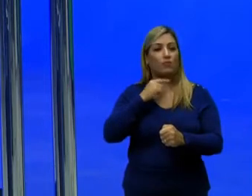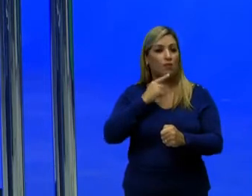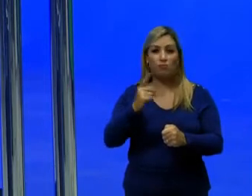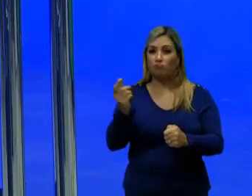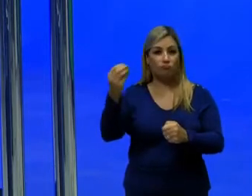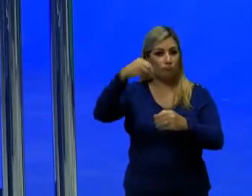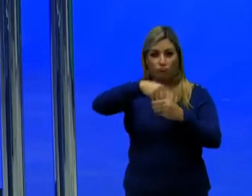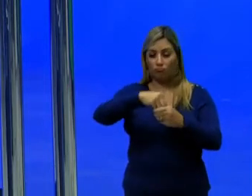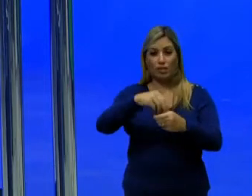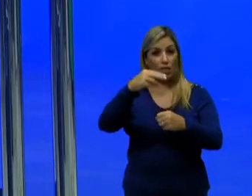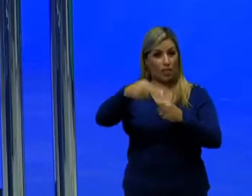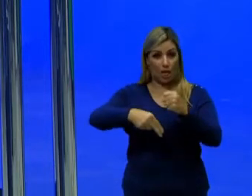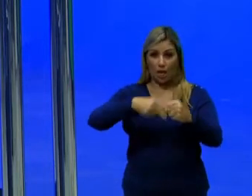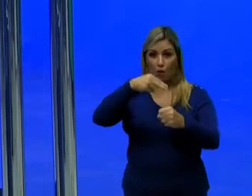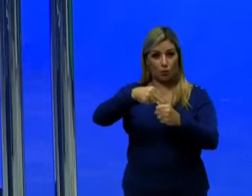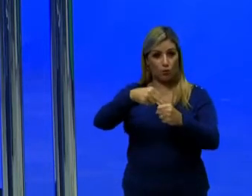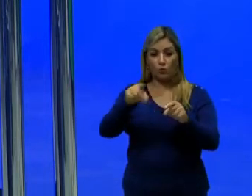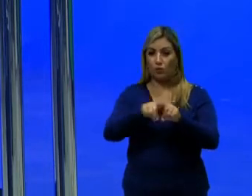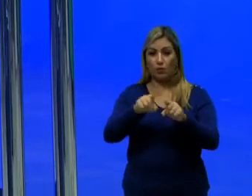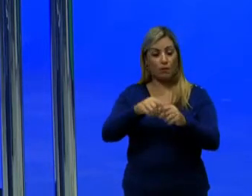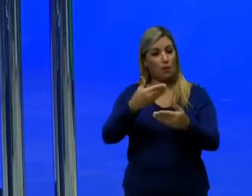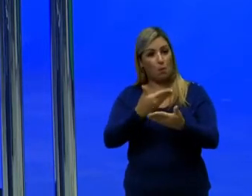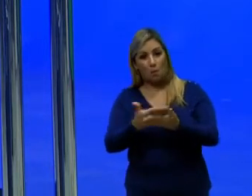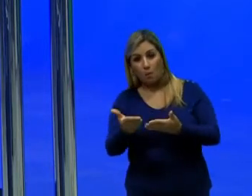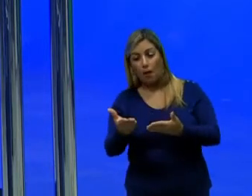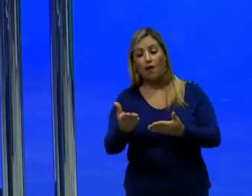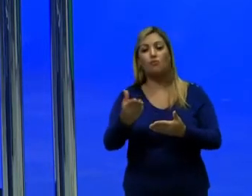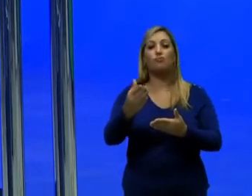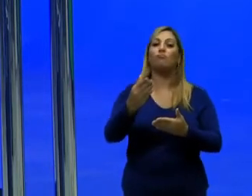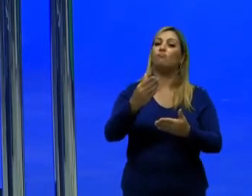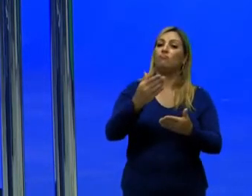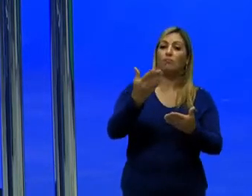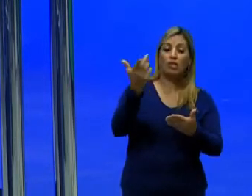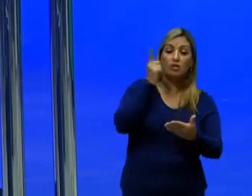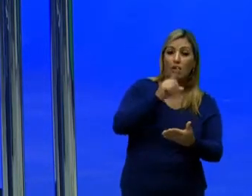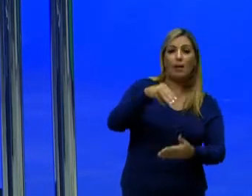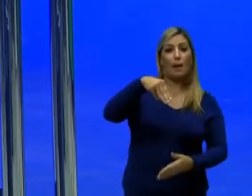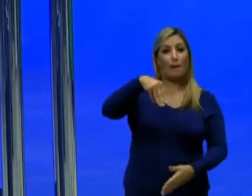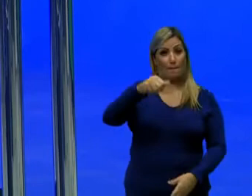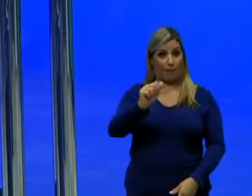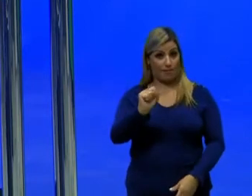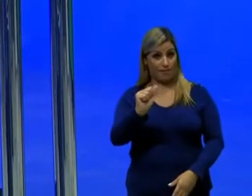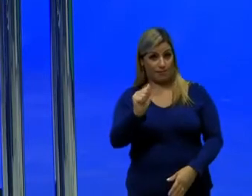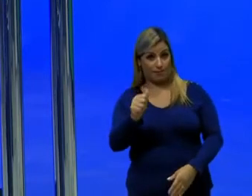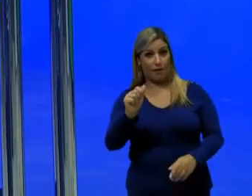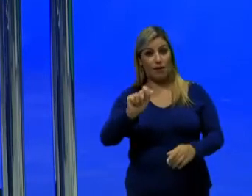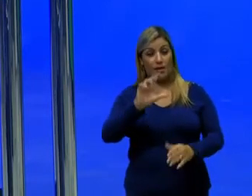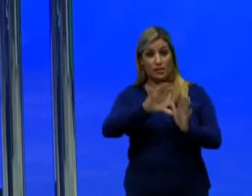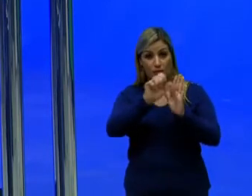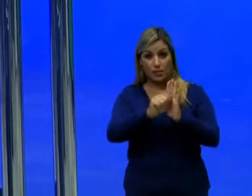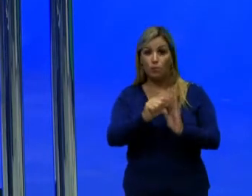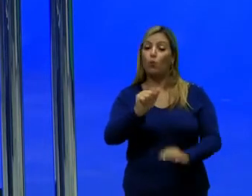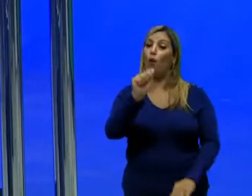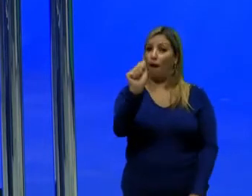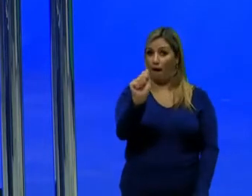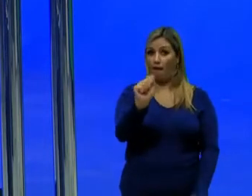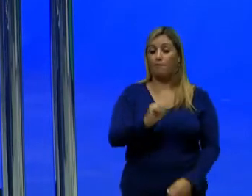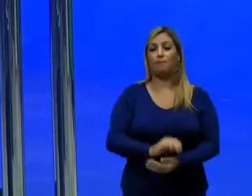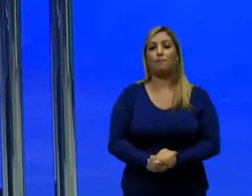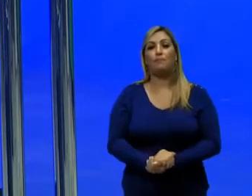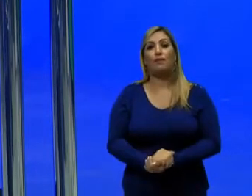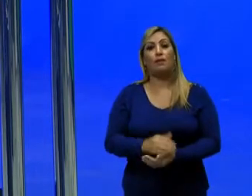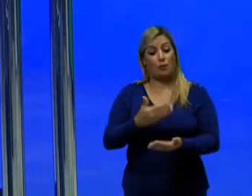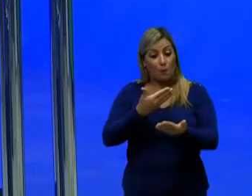ele não ganha nêutrons e ele não perde ele não ganha massa somente elétrons então quando um átomo